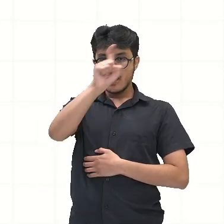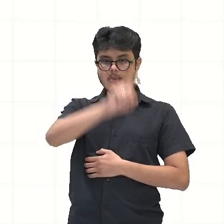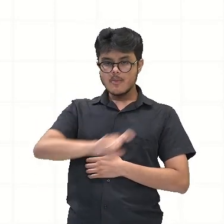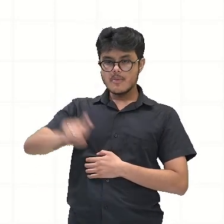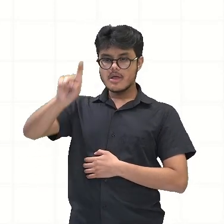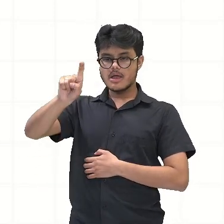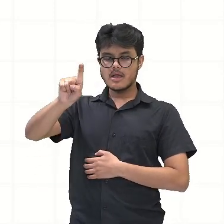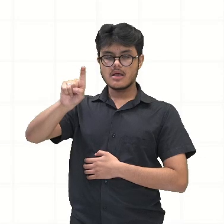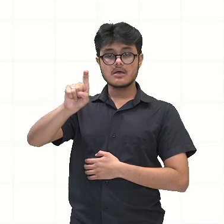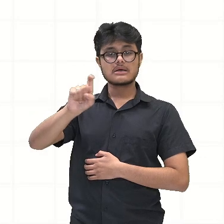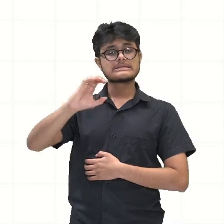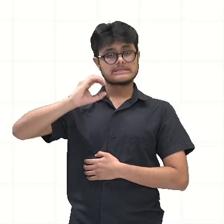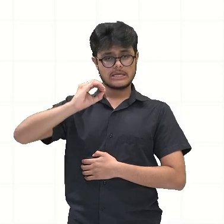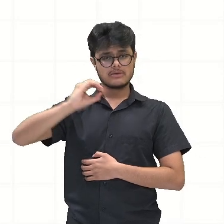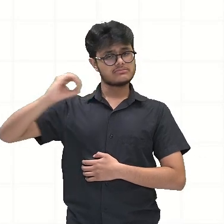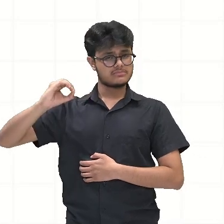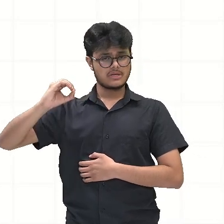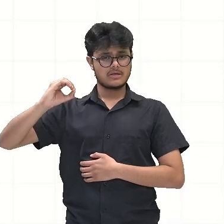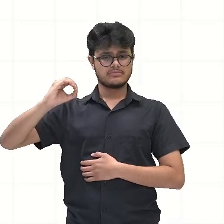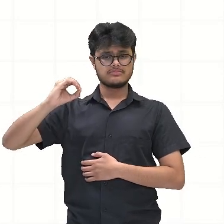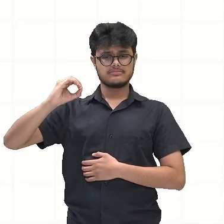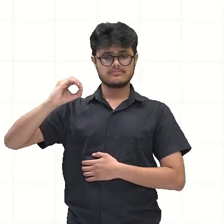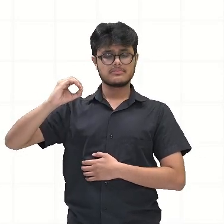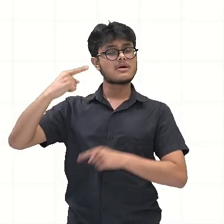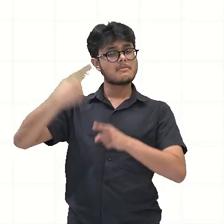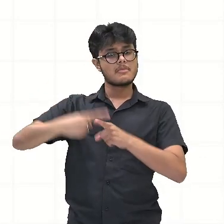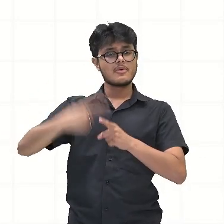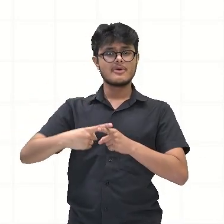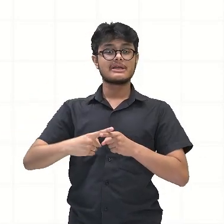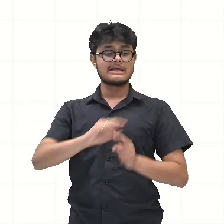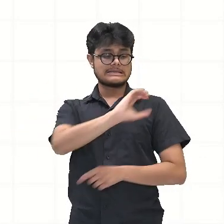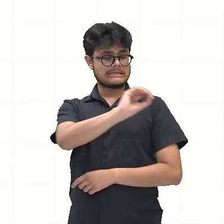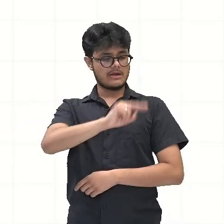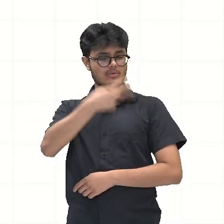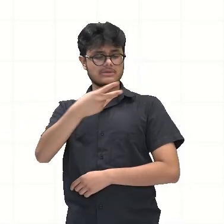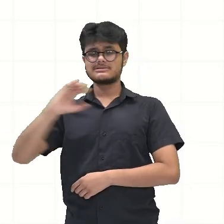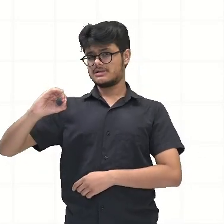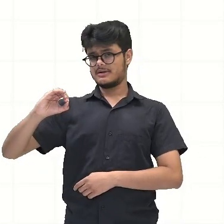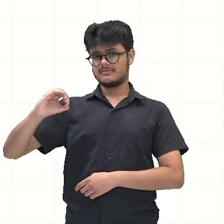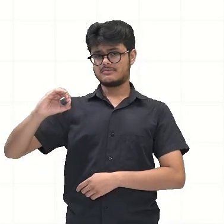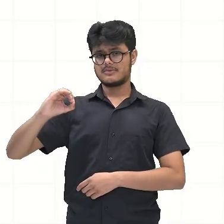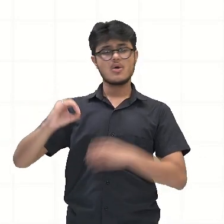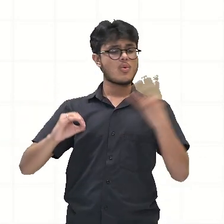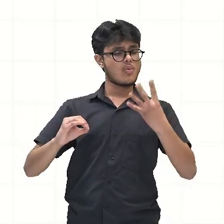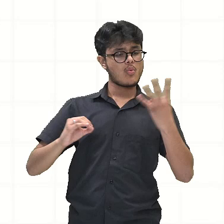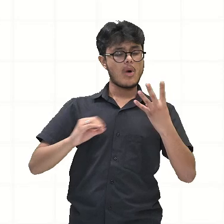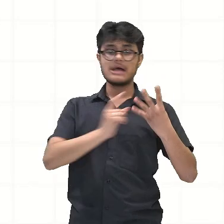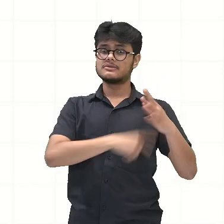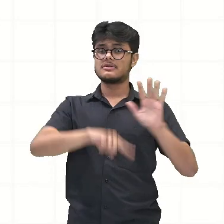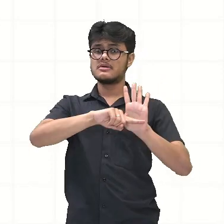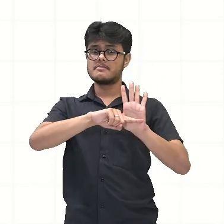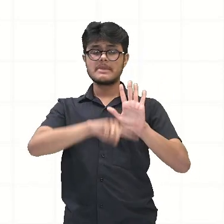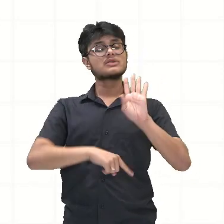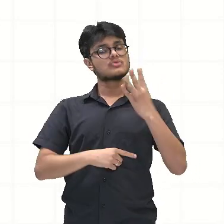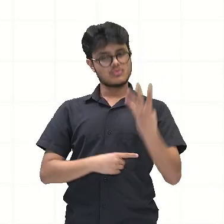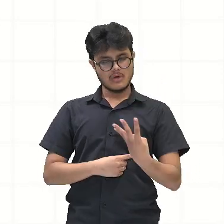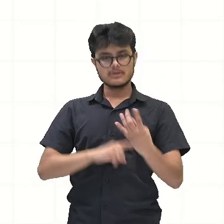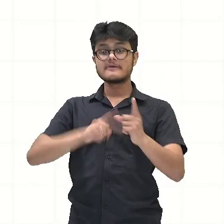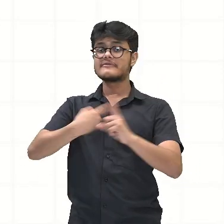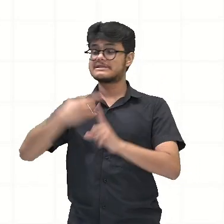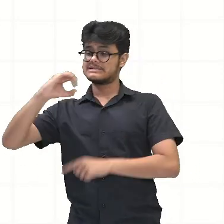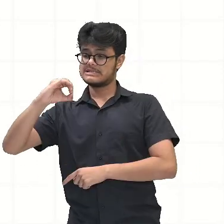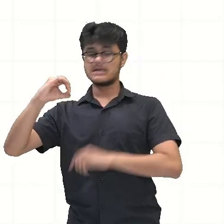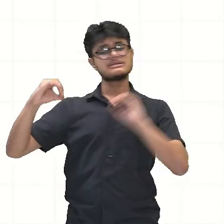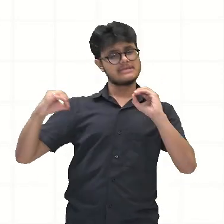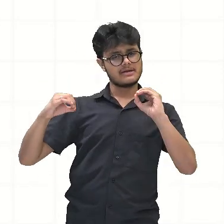0, 0, né? Porque 0 ao quadrado é 0, 4 menos 4 vezes 0